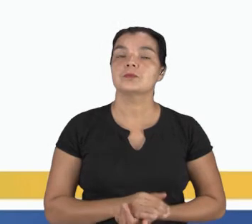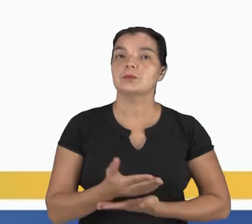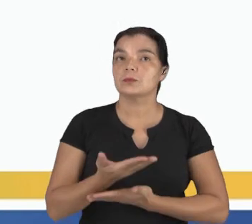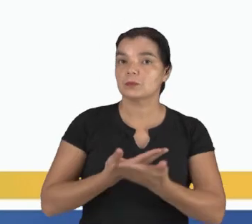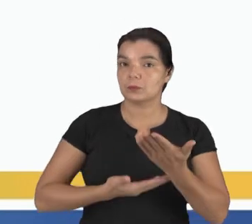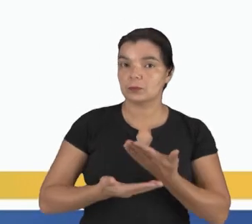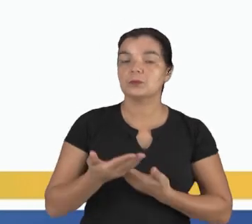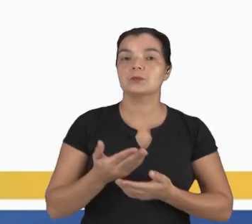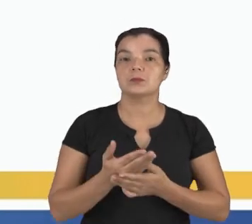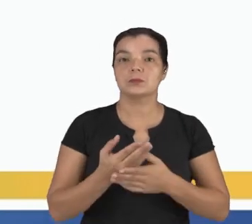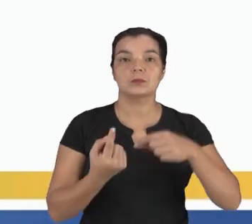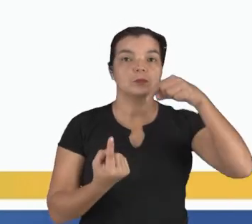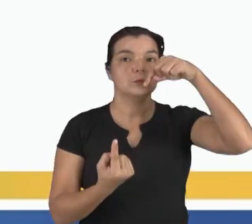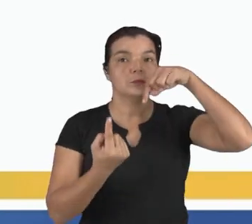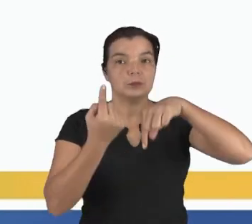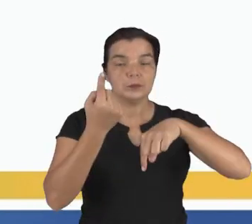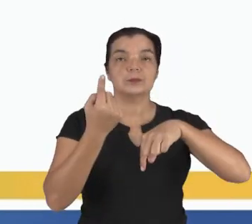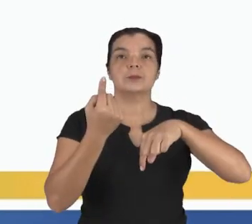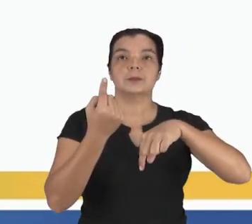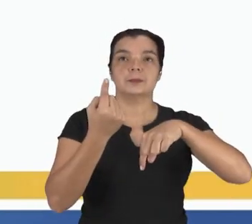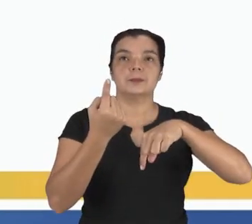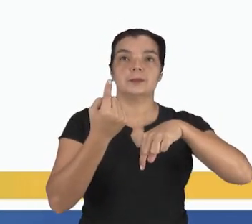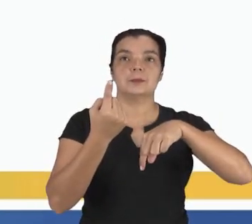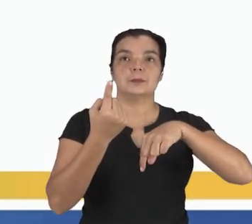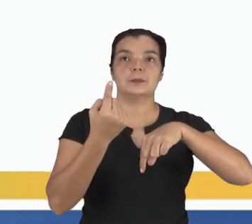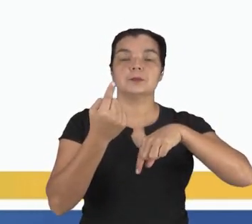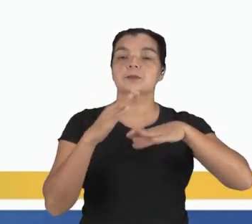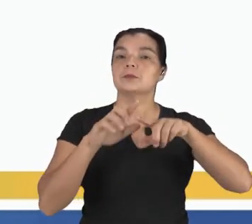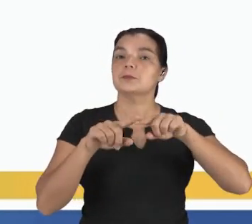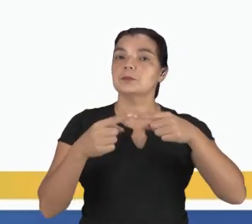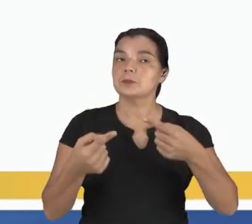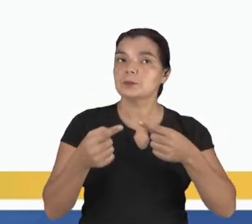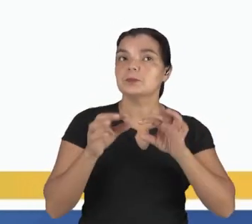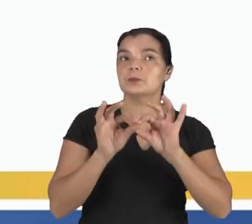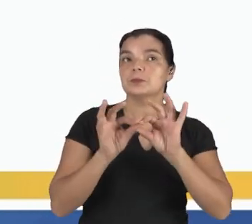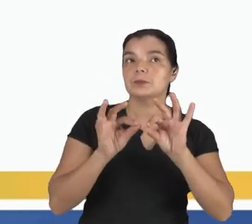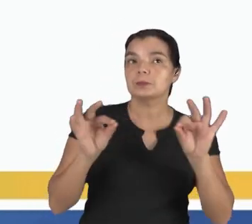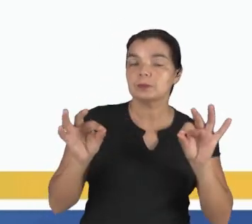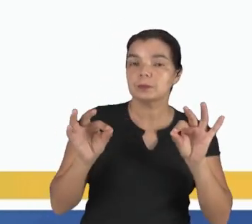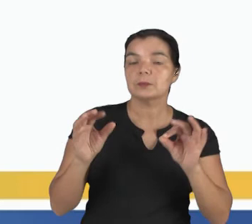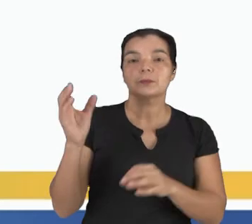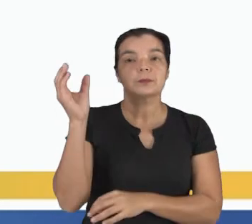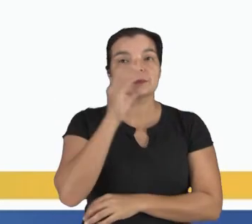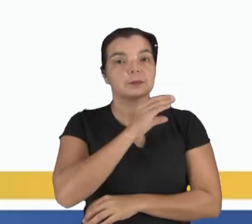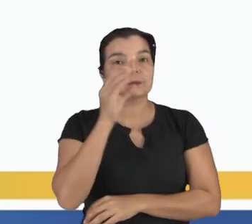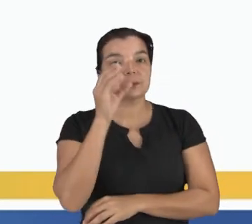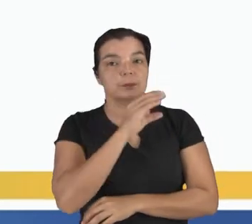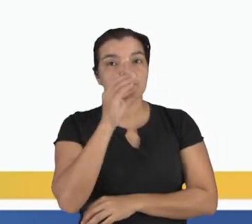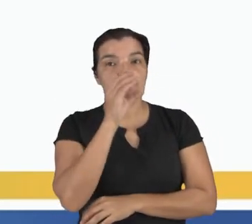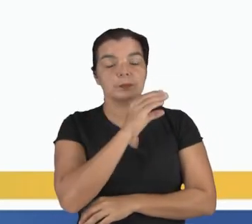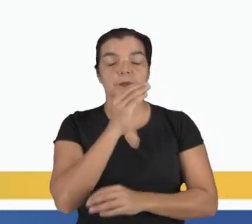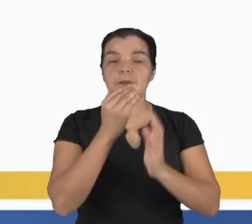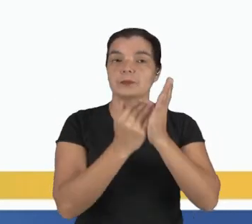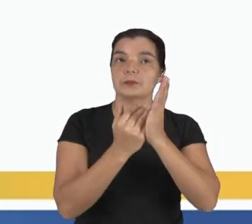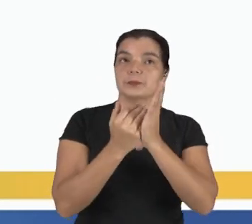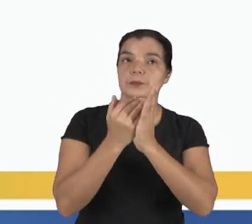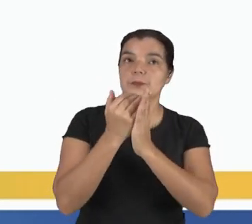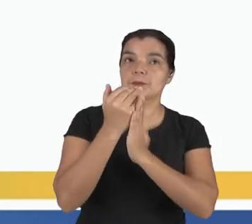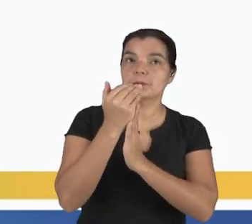relacionam de forma inversamente proporcional, pois à medida que